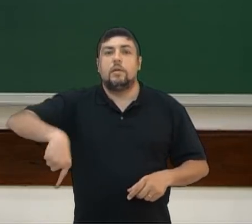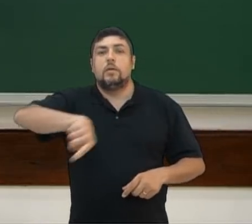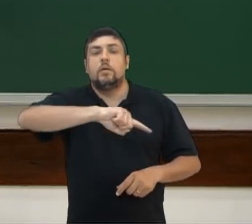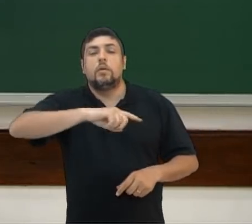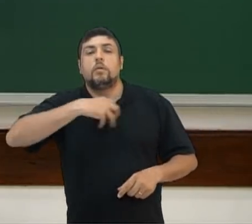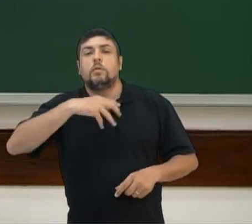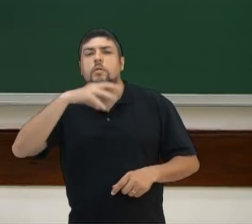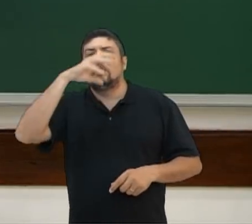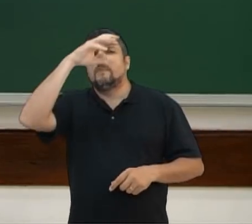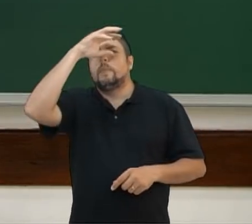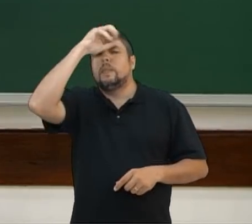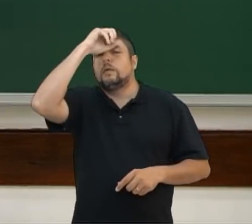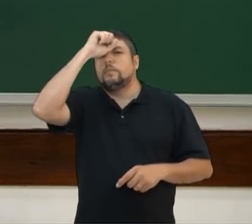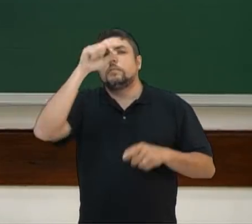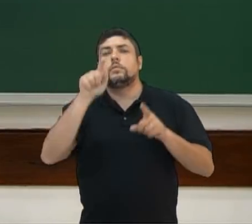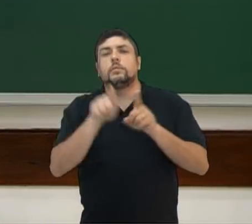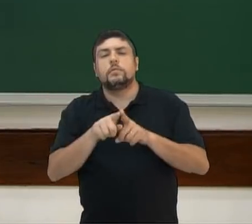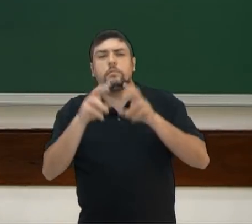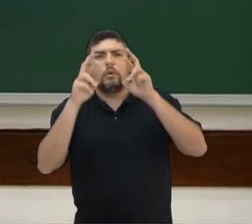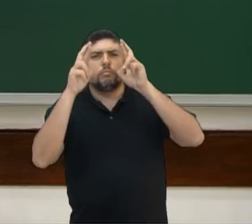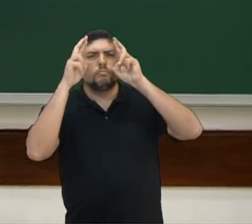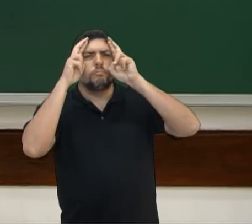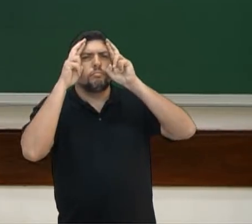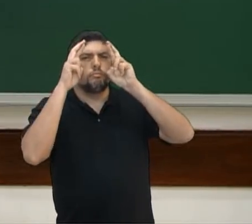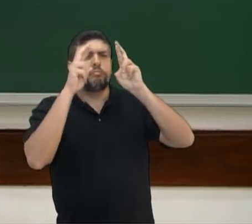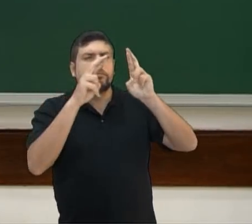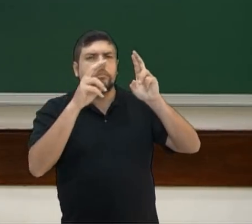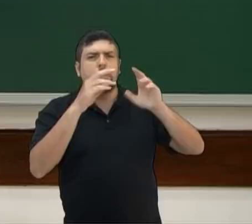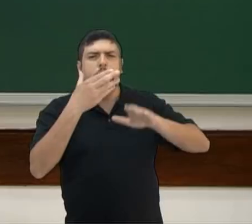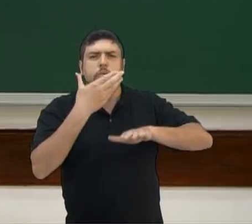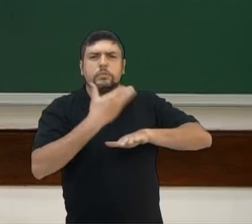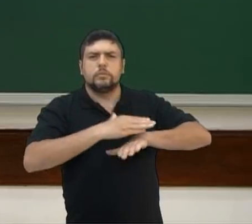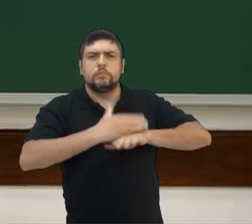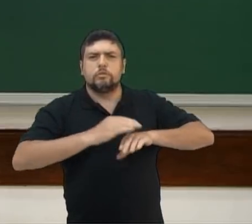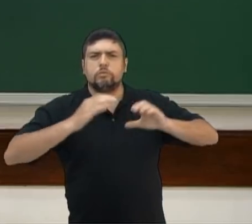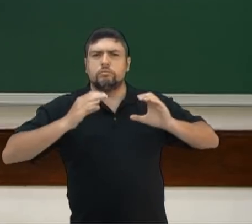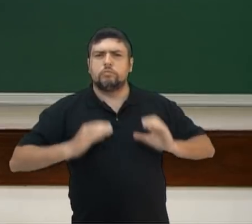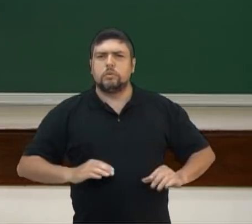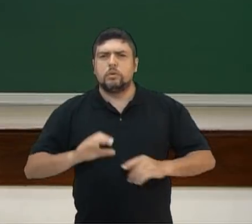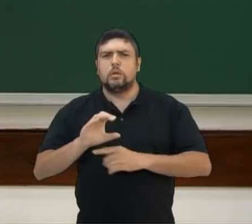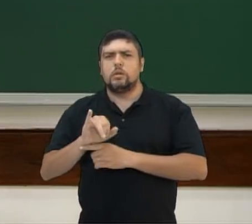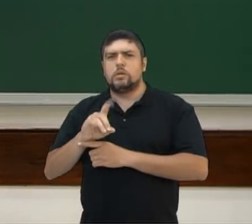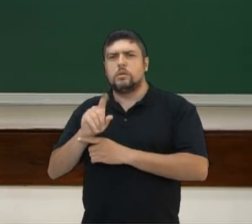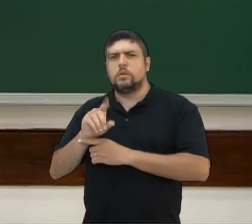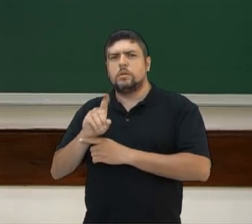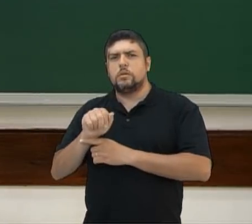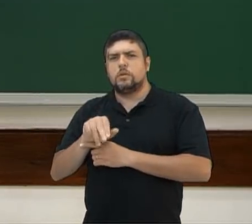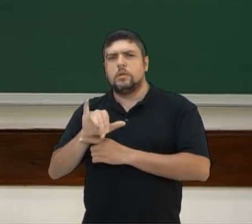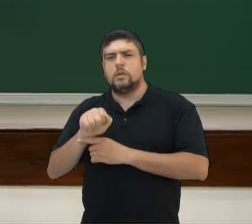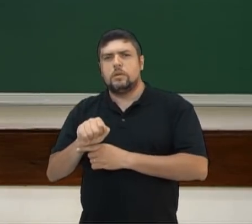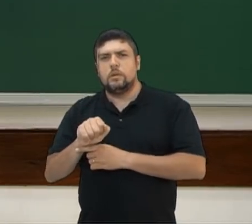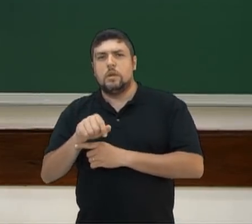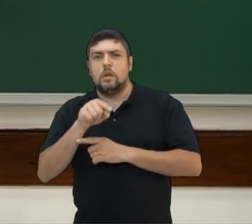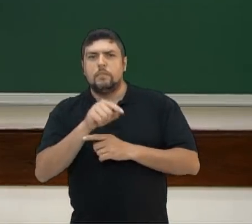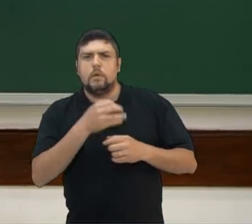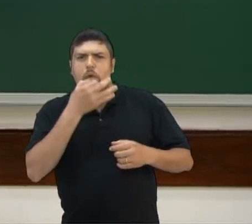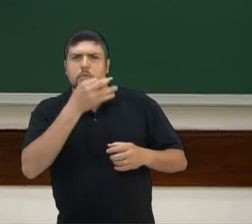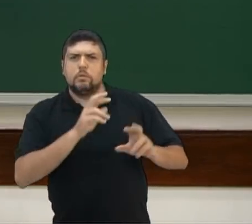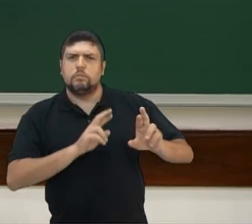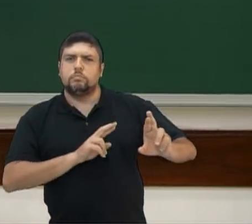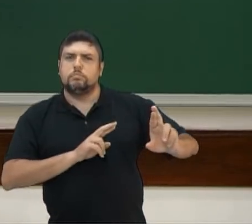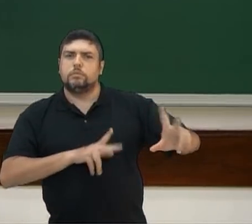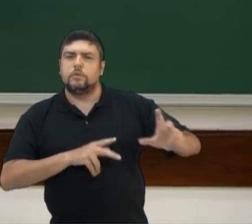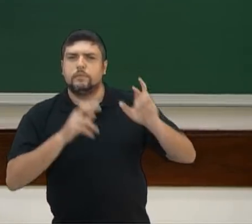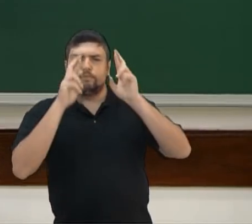para respeitarmos, que é o exercício da cidadania, saber viver com o outro, com aquele que pensa diferente de